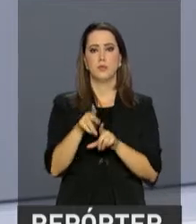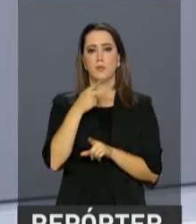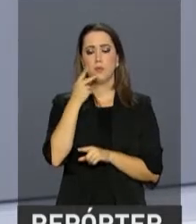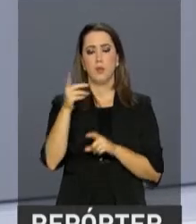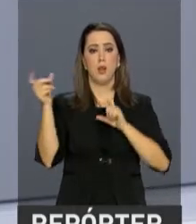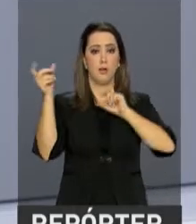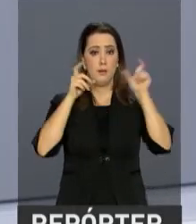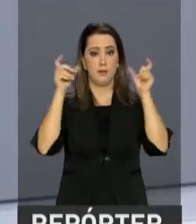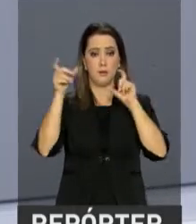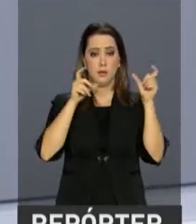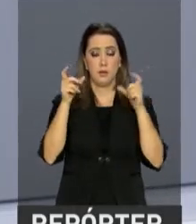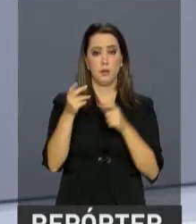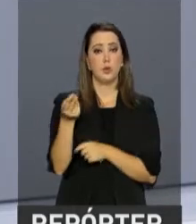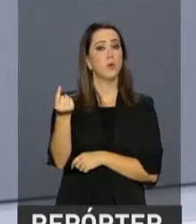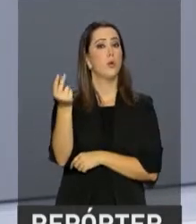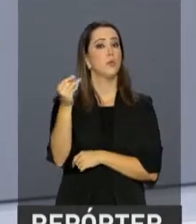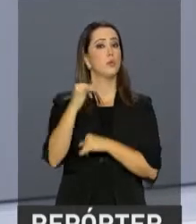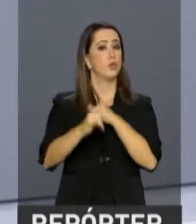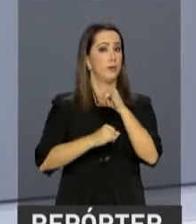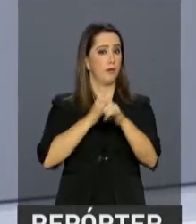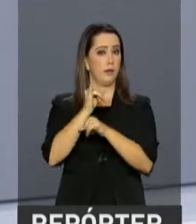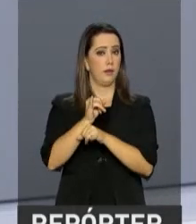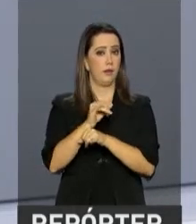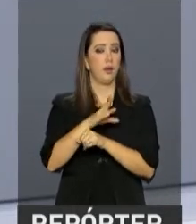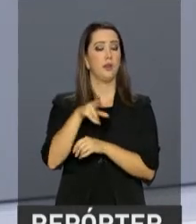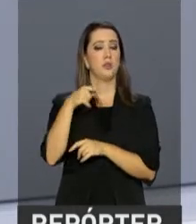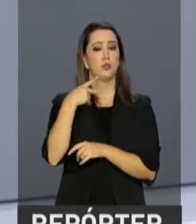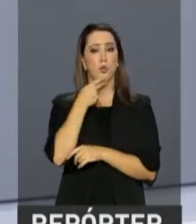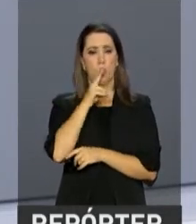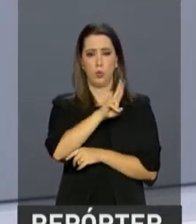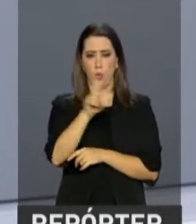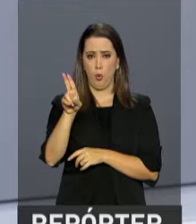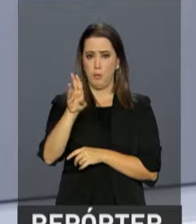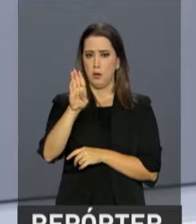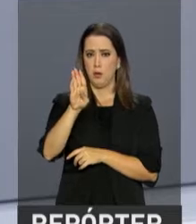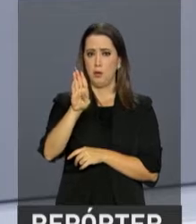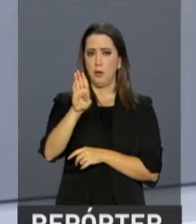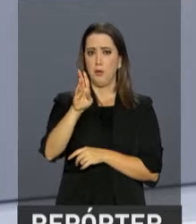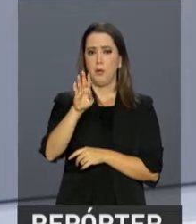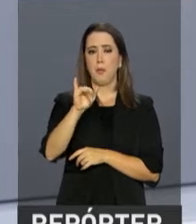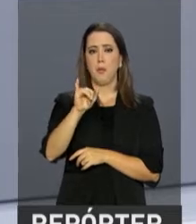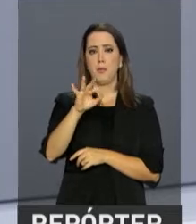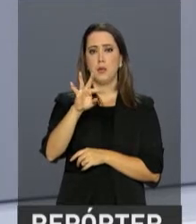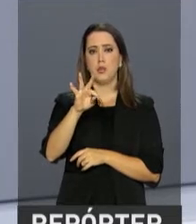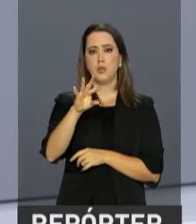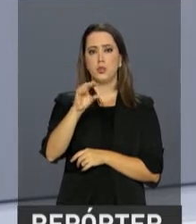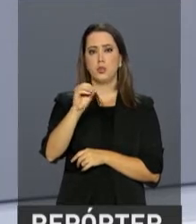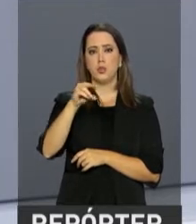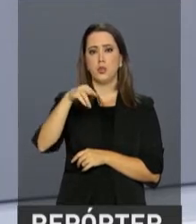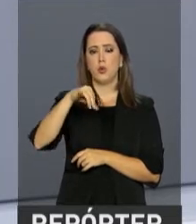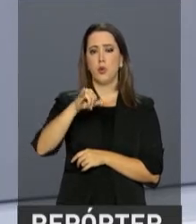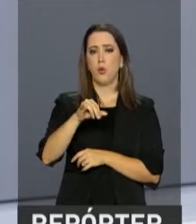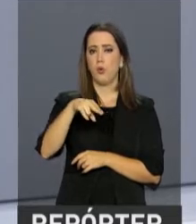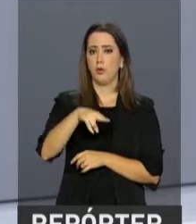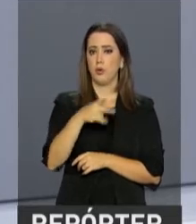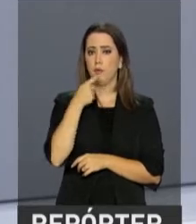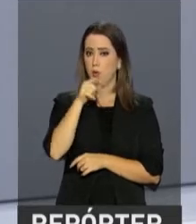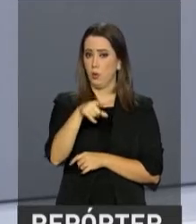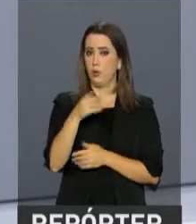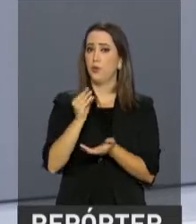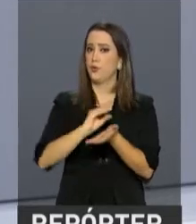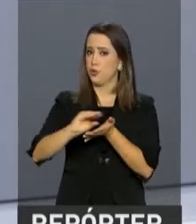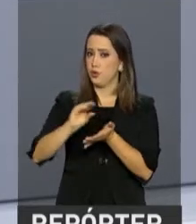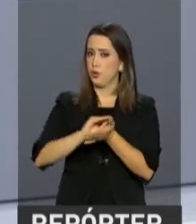um alerta sobre as moedas virtuais. Uma delas que tem ganhado destaque na imprensa é o Bitcoin. O presidente do Banco Central disse que o